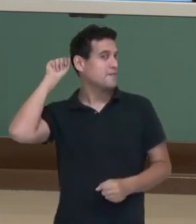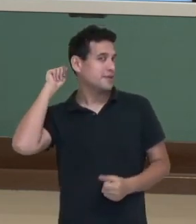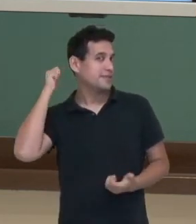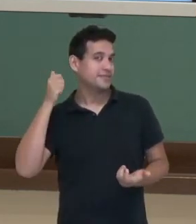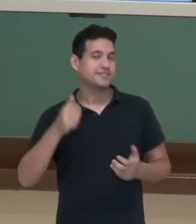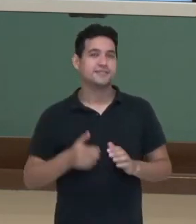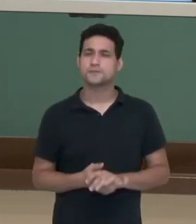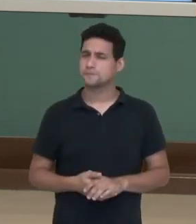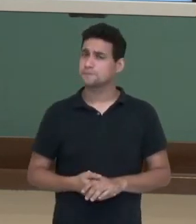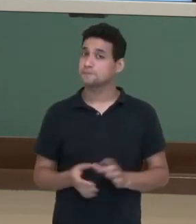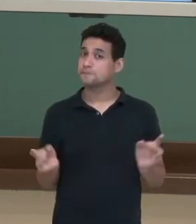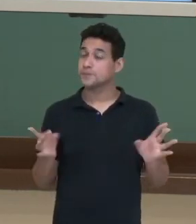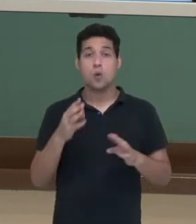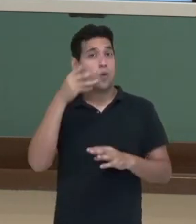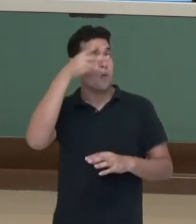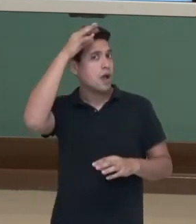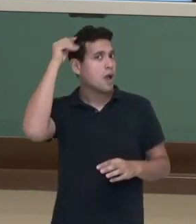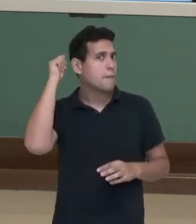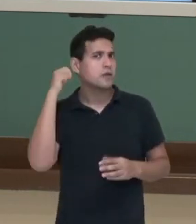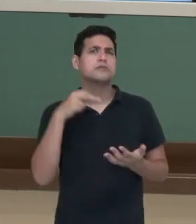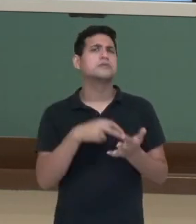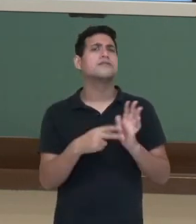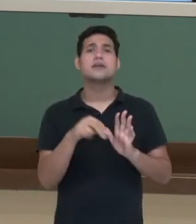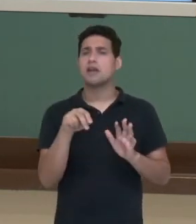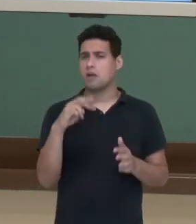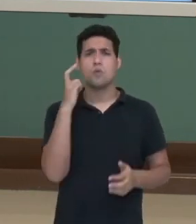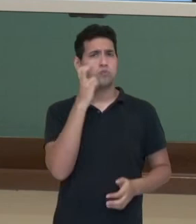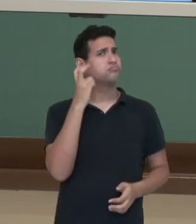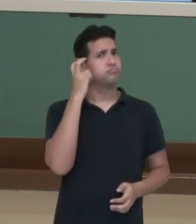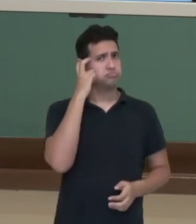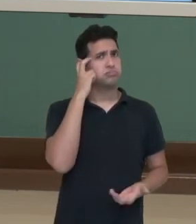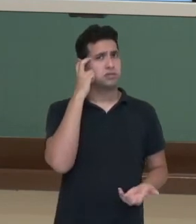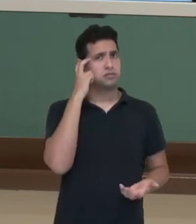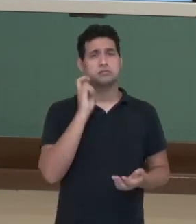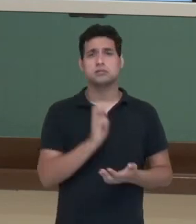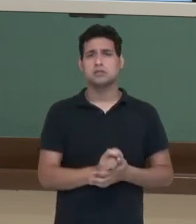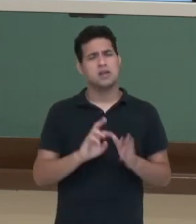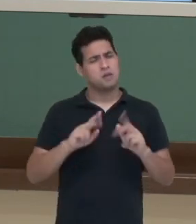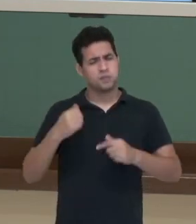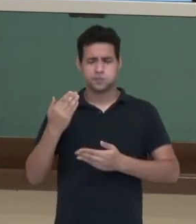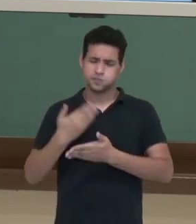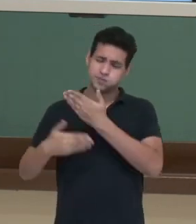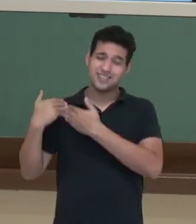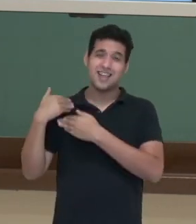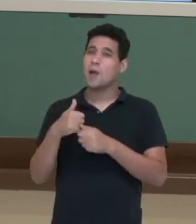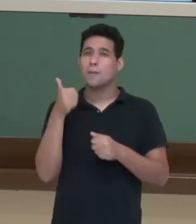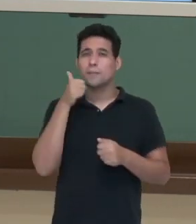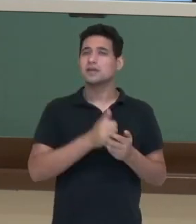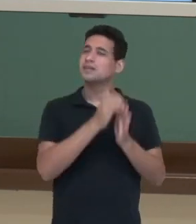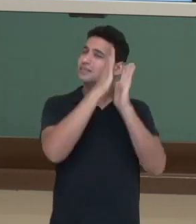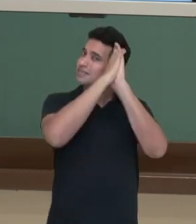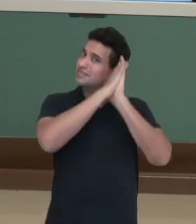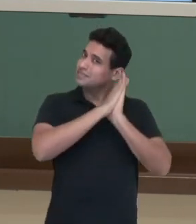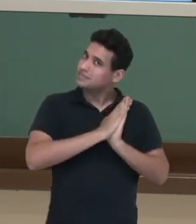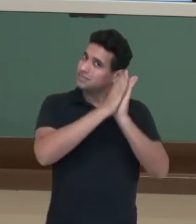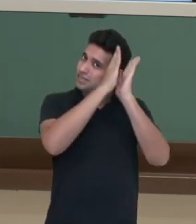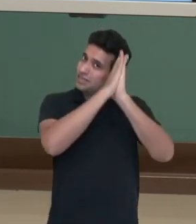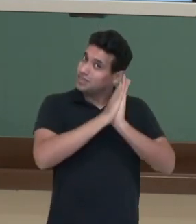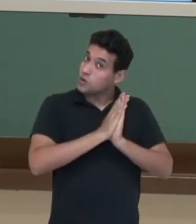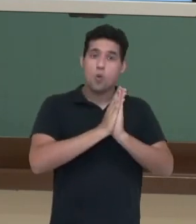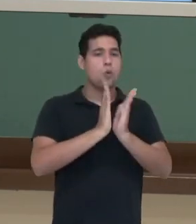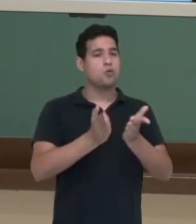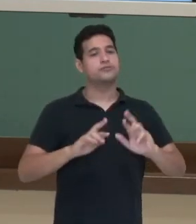cabellos. É isso, o cabelo é a cultura, como eu falei, há muito tempo alisavam. Hoje não, hoje a